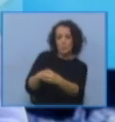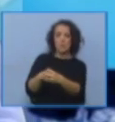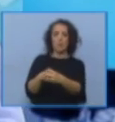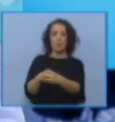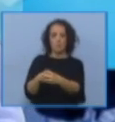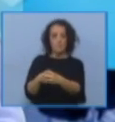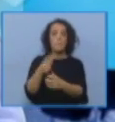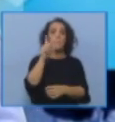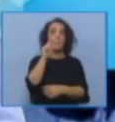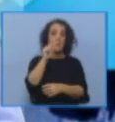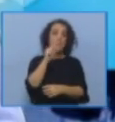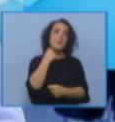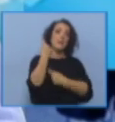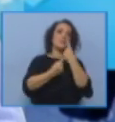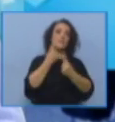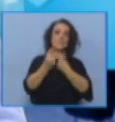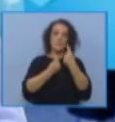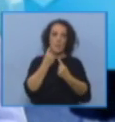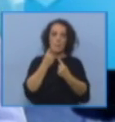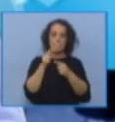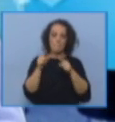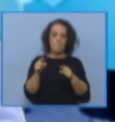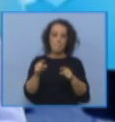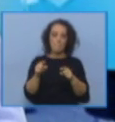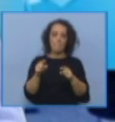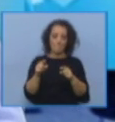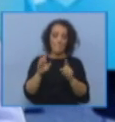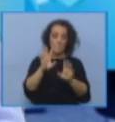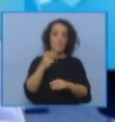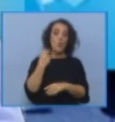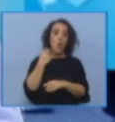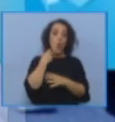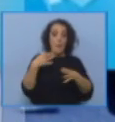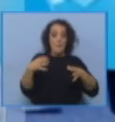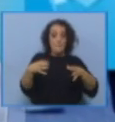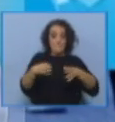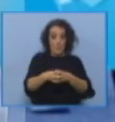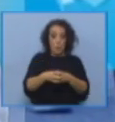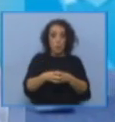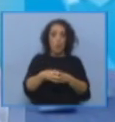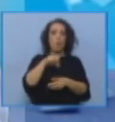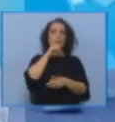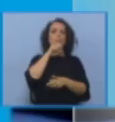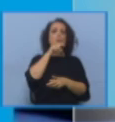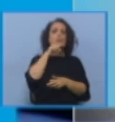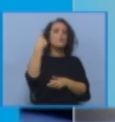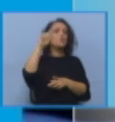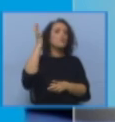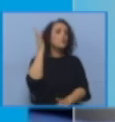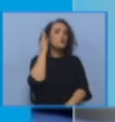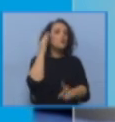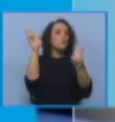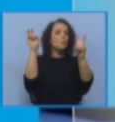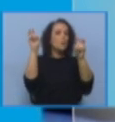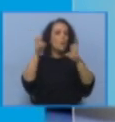dizer, porque a questão é que a minoria pode até nem ser uma questão de número, porque